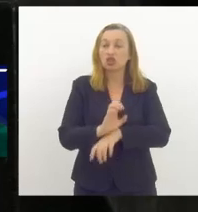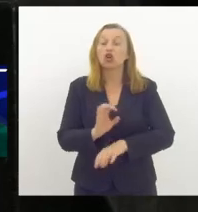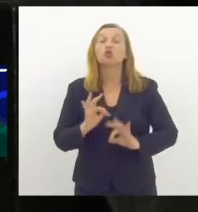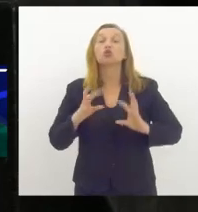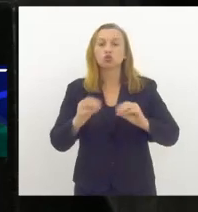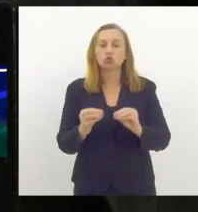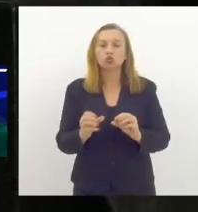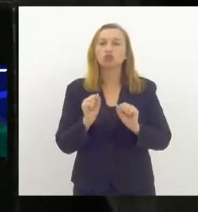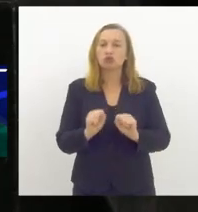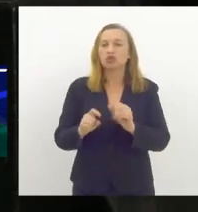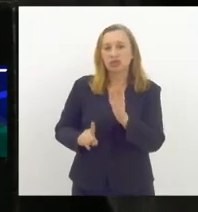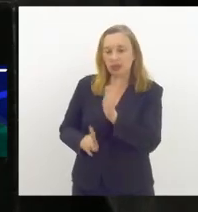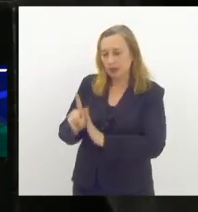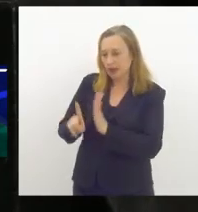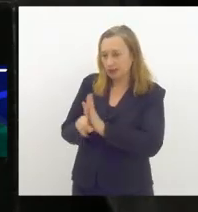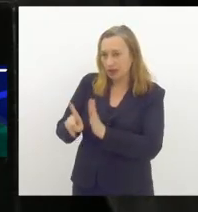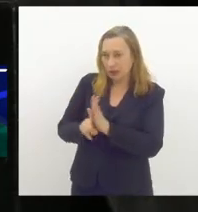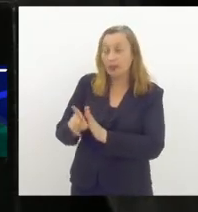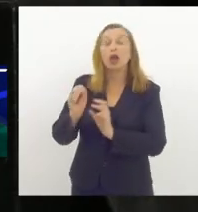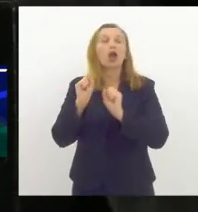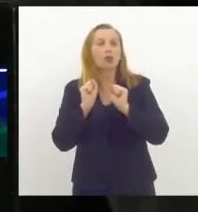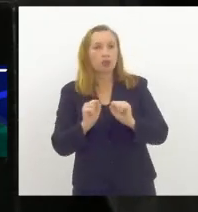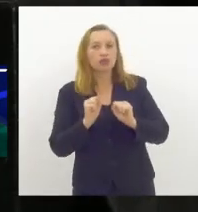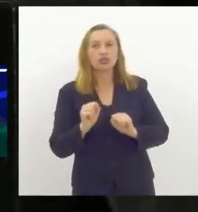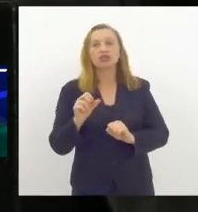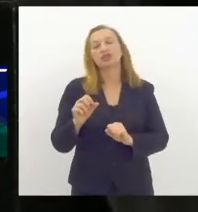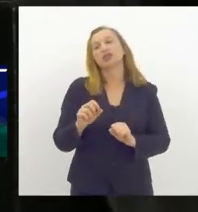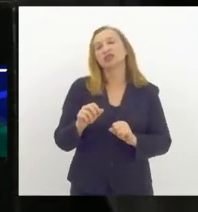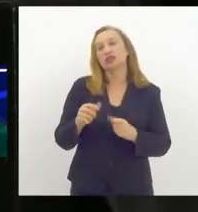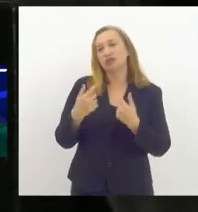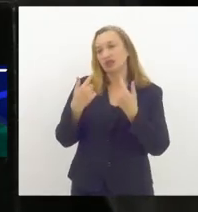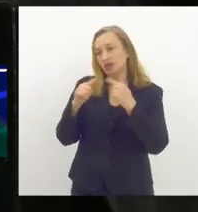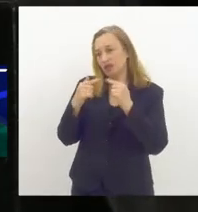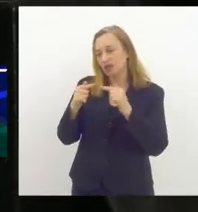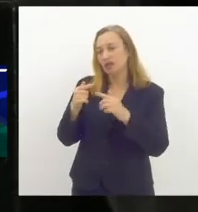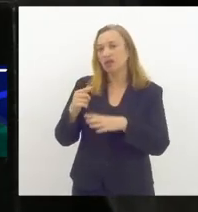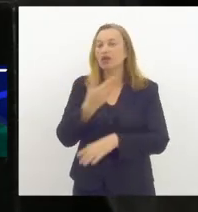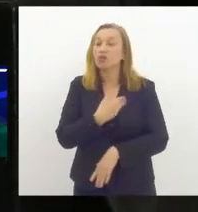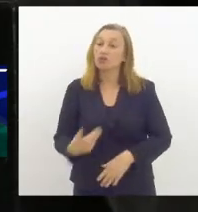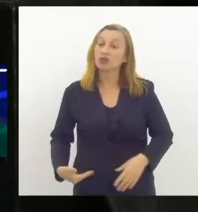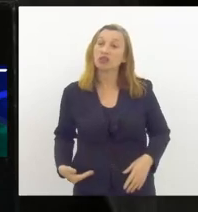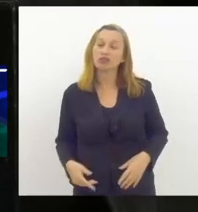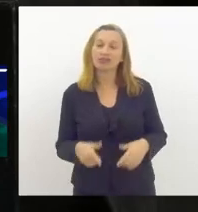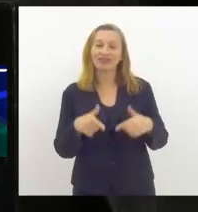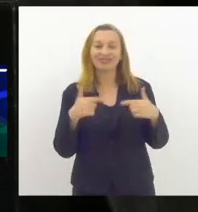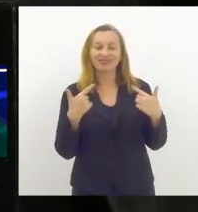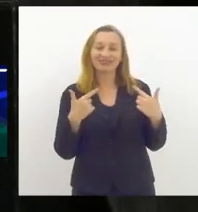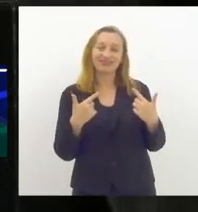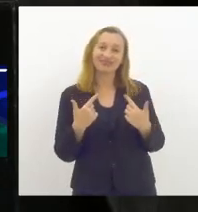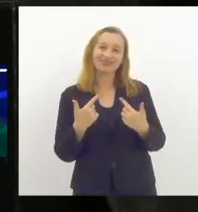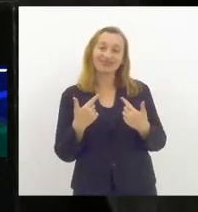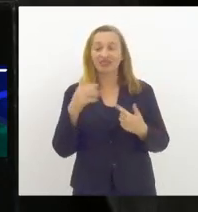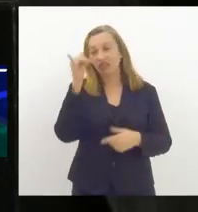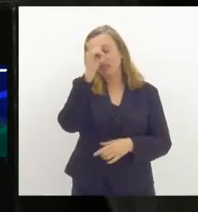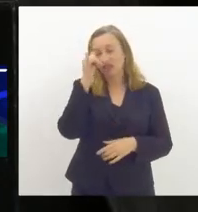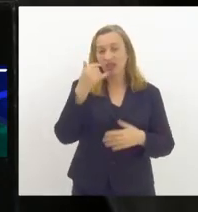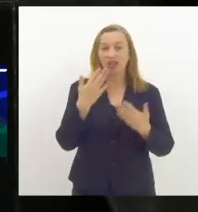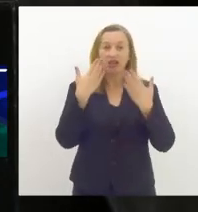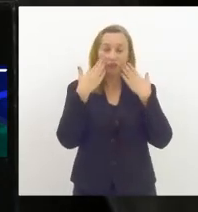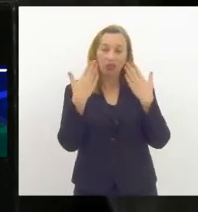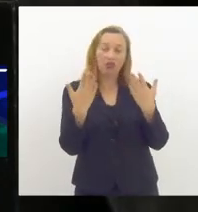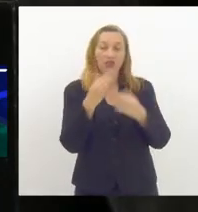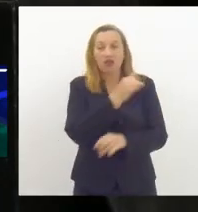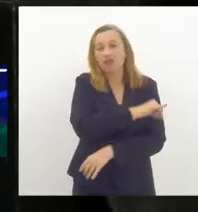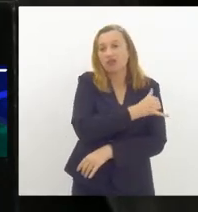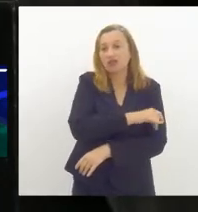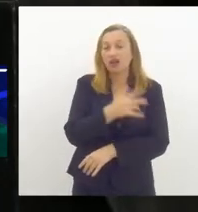poderia ter sido perguntado e tudo isso poderia ter sido questionado ao Governador que fez cara de paisagem que ficou apresentando o